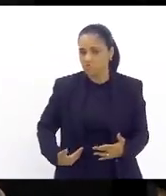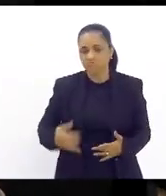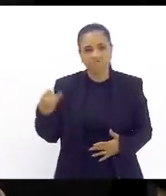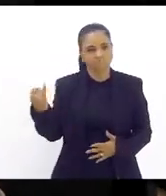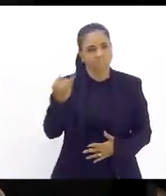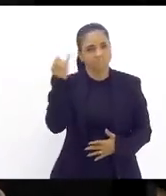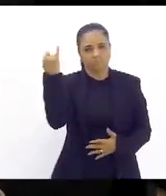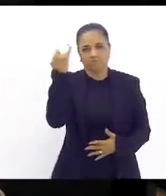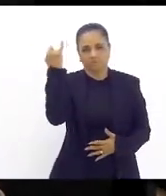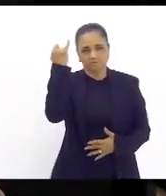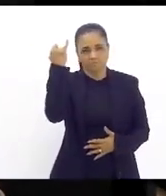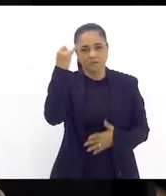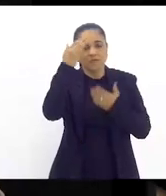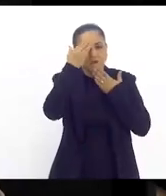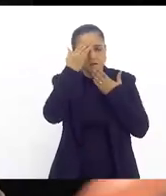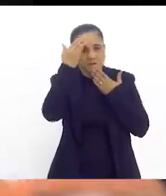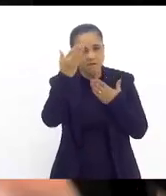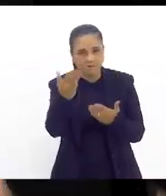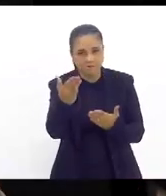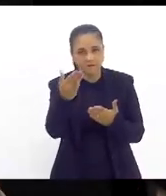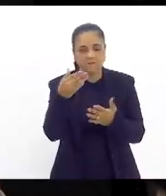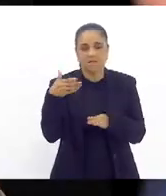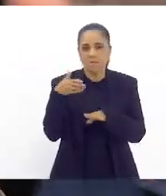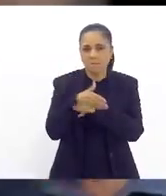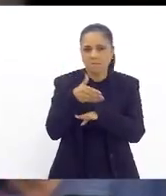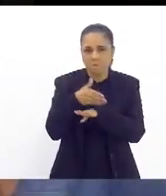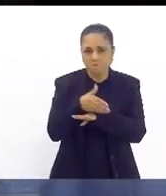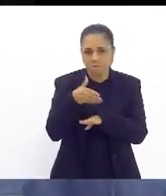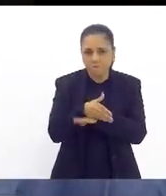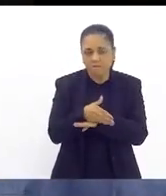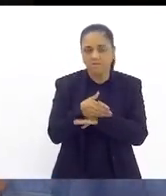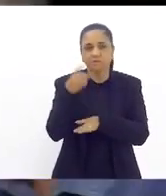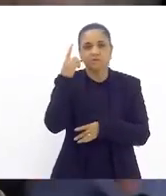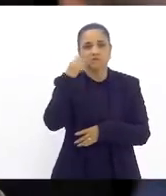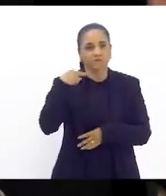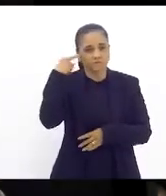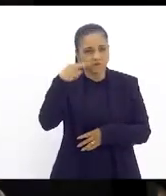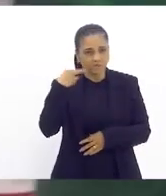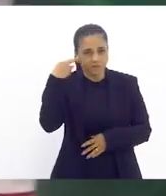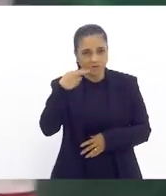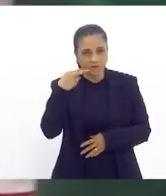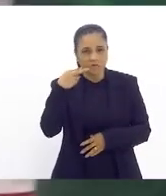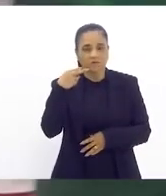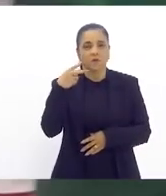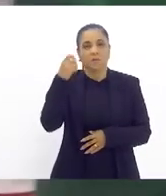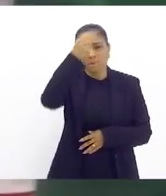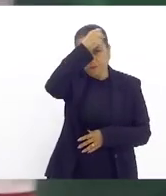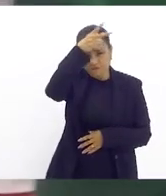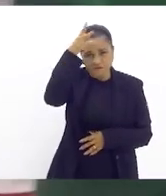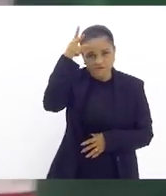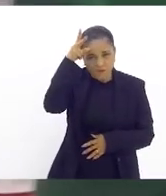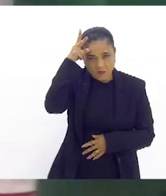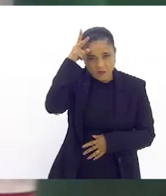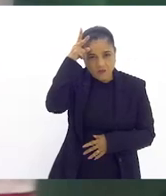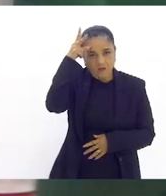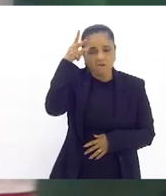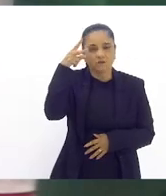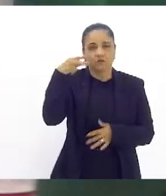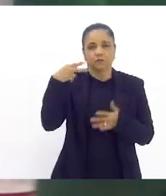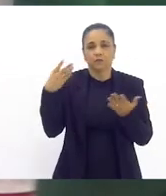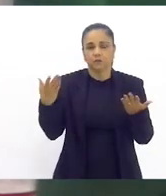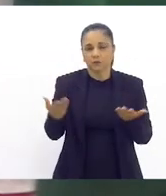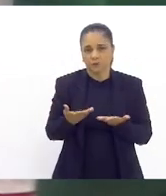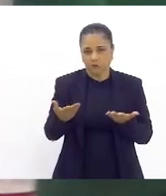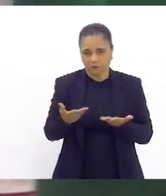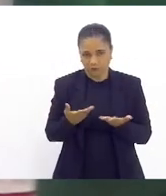mas gostaria de agradecer aqui a presença dos vereadores e dos prefeitos que se encontram